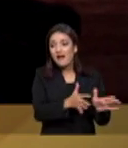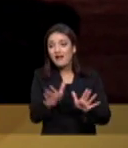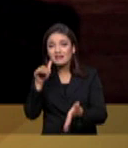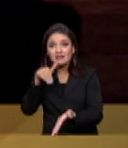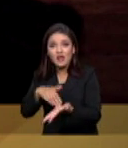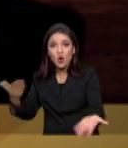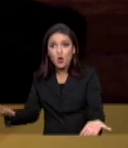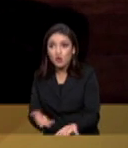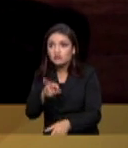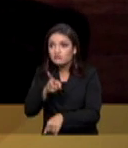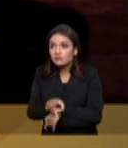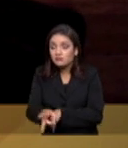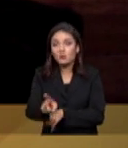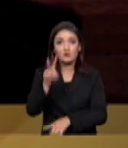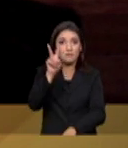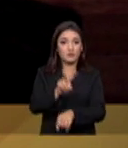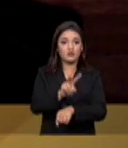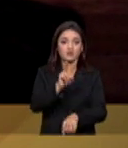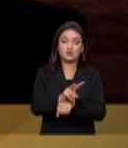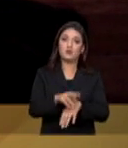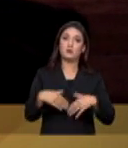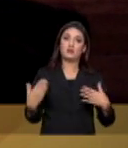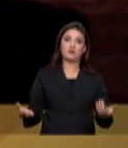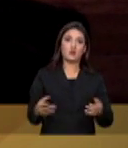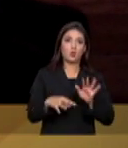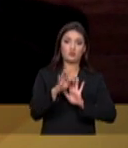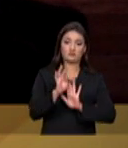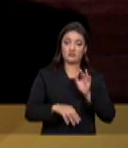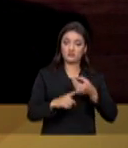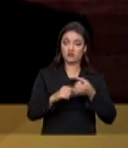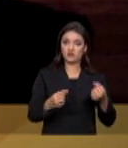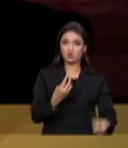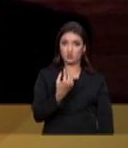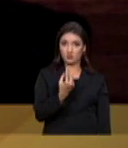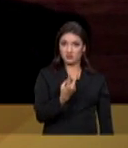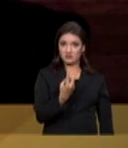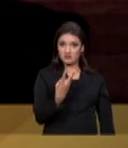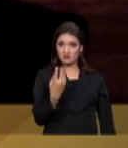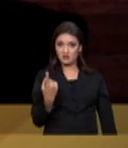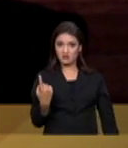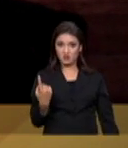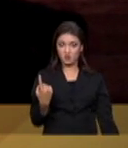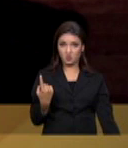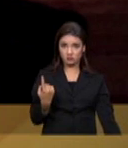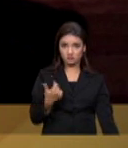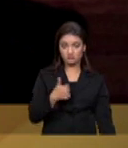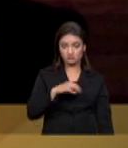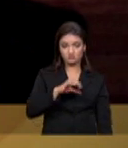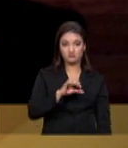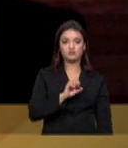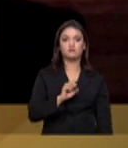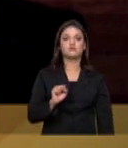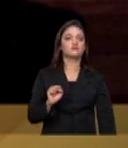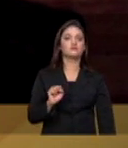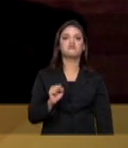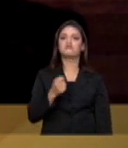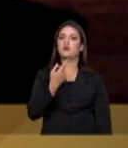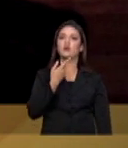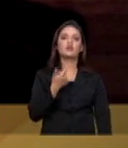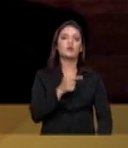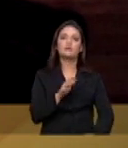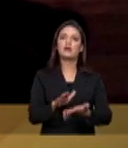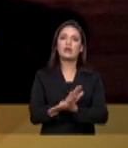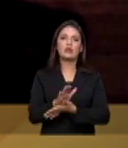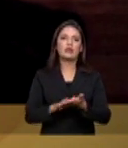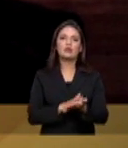depreendo I do caput do artigo 231 da vigente constituição a restrição do direito